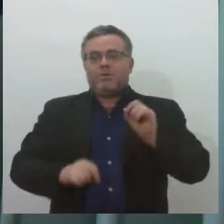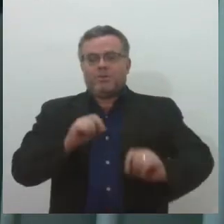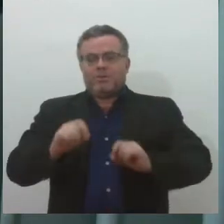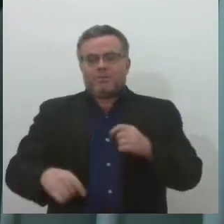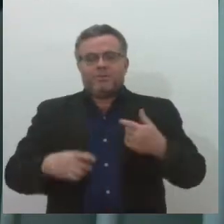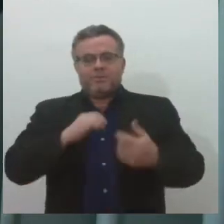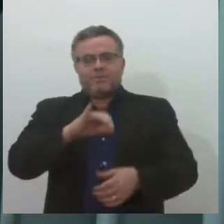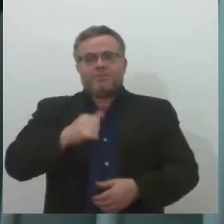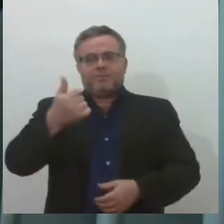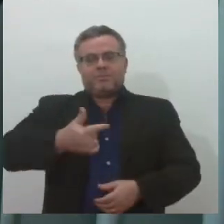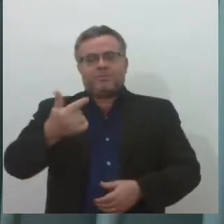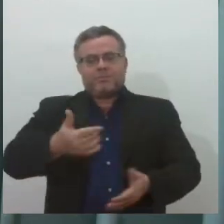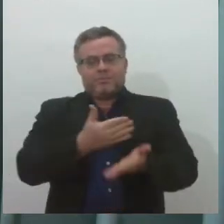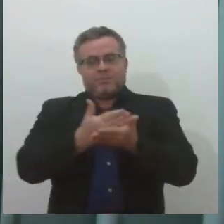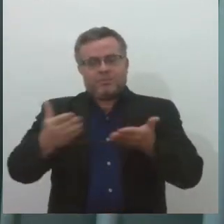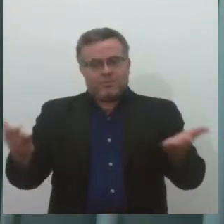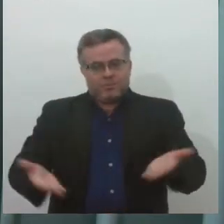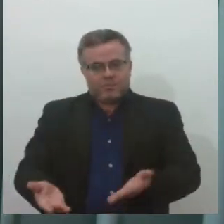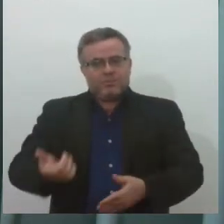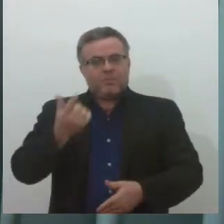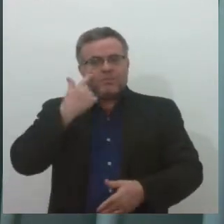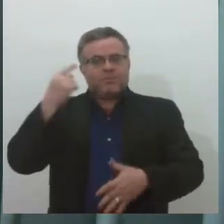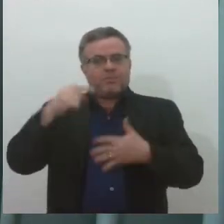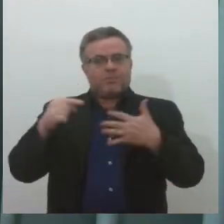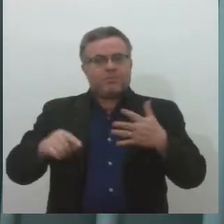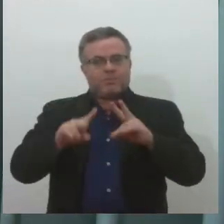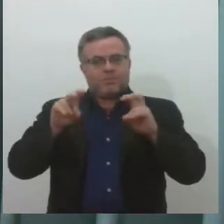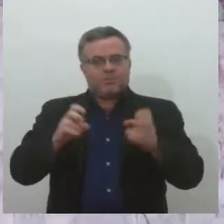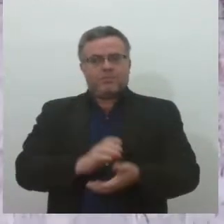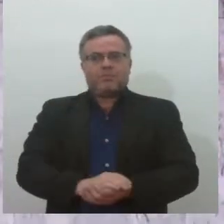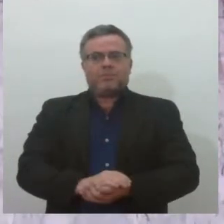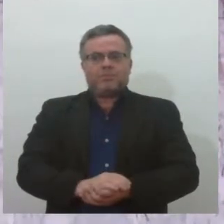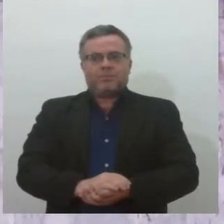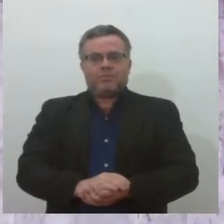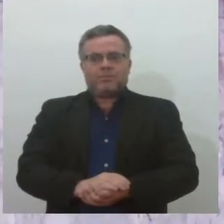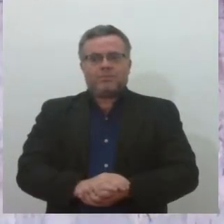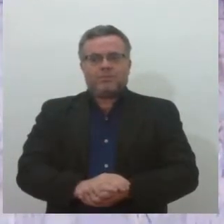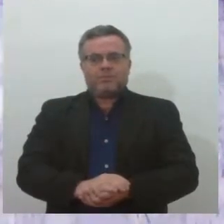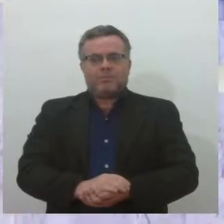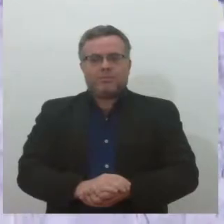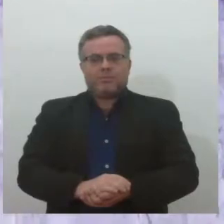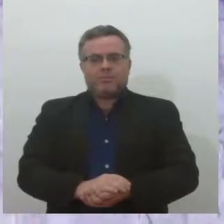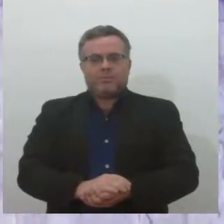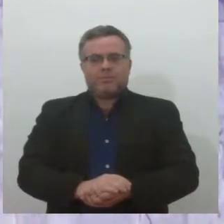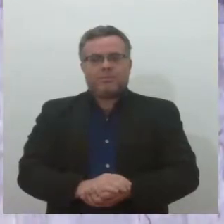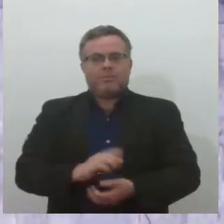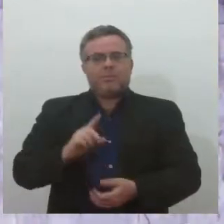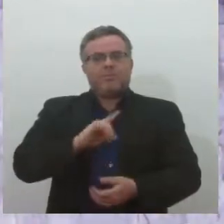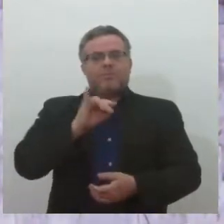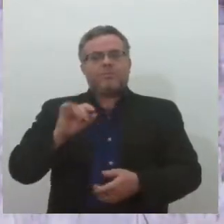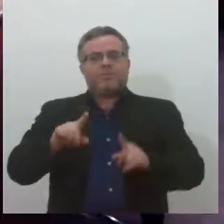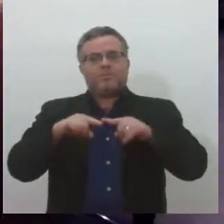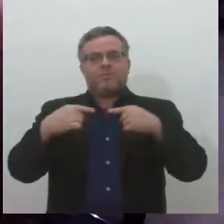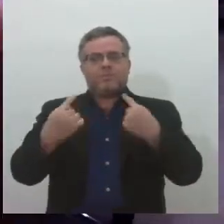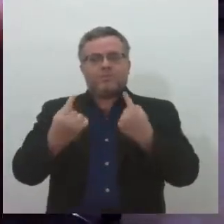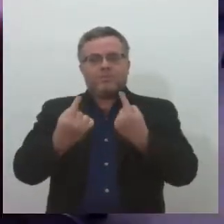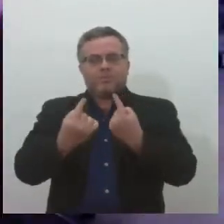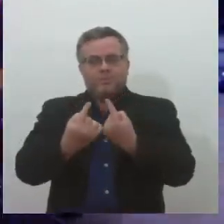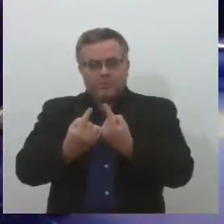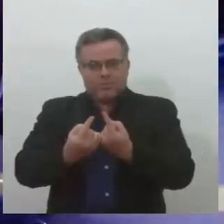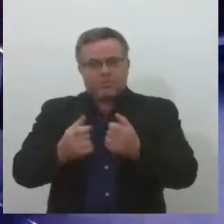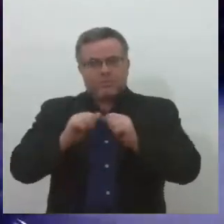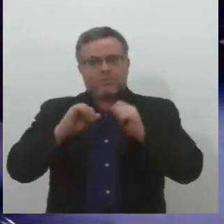jornal Daleste segunda edição está no ar e hoje você vai ver dia de sessão plenária na Assembleia